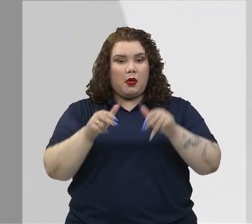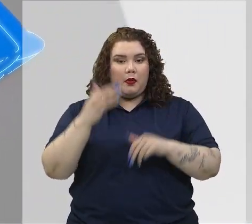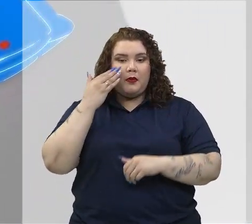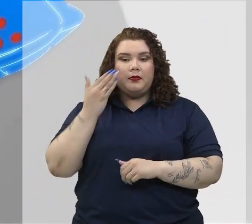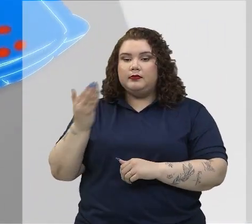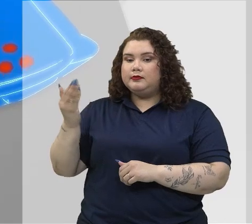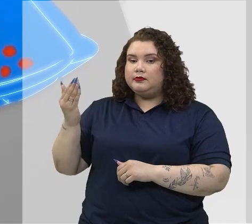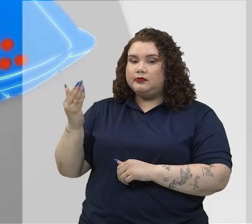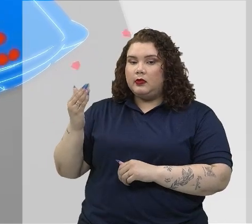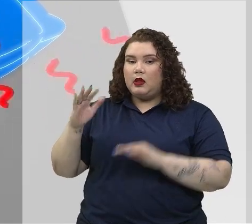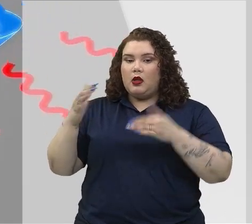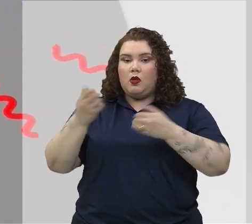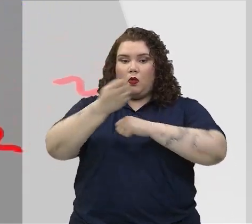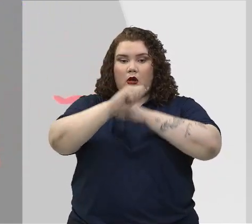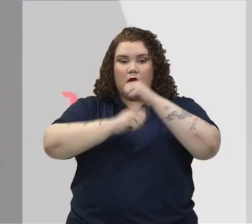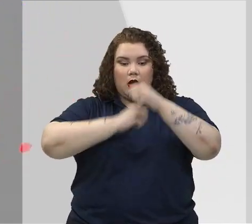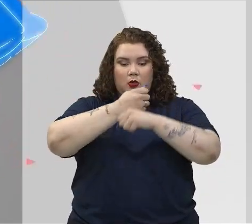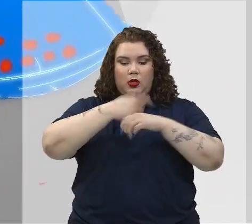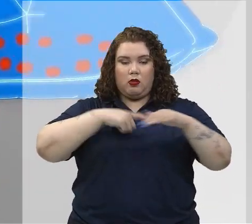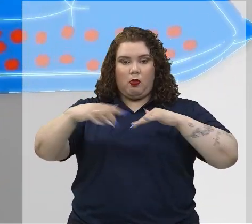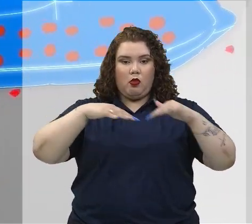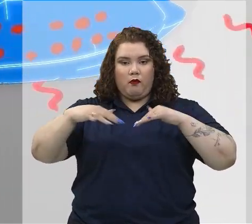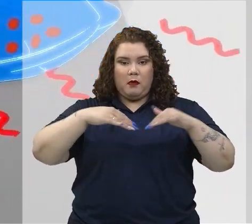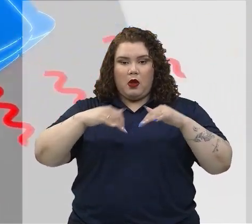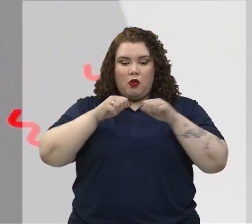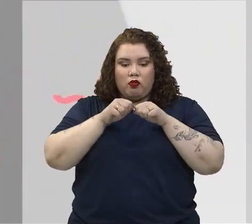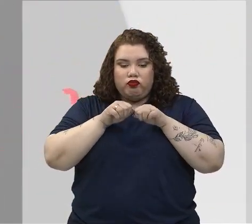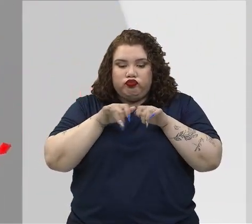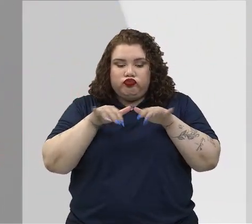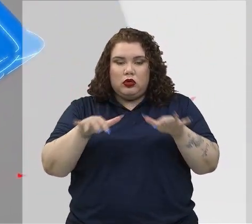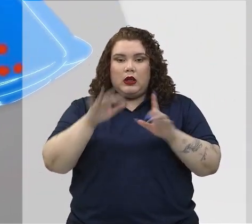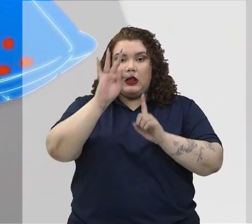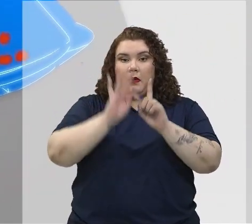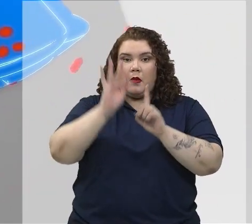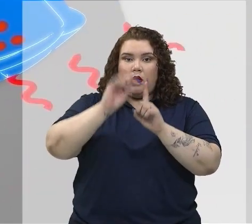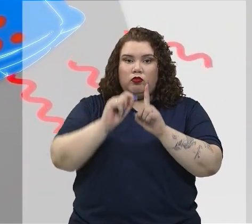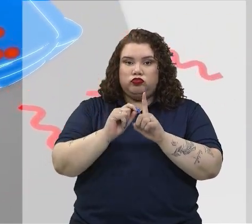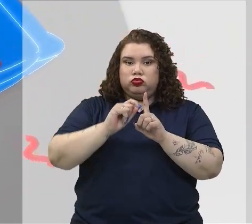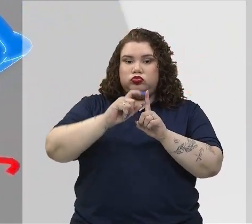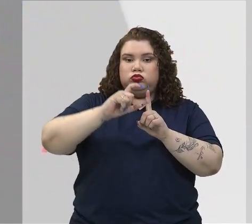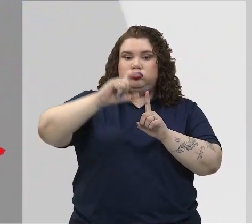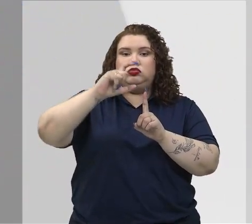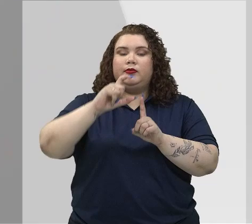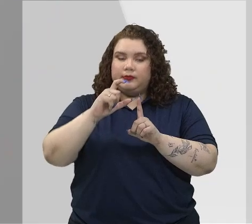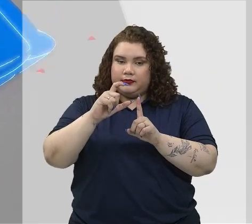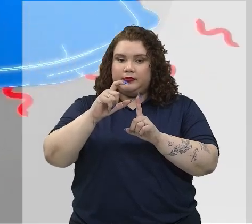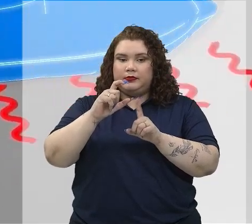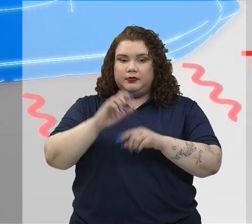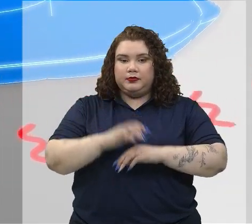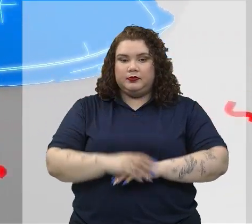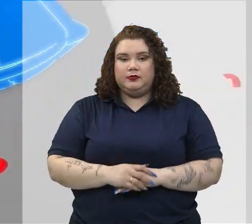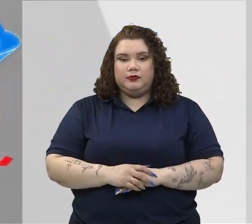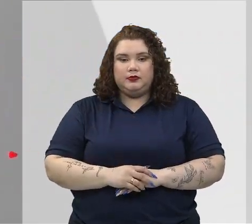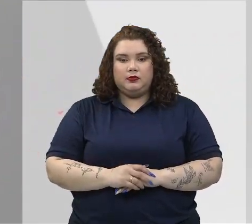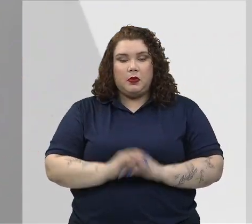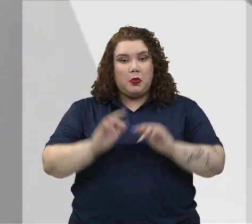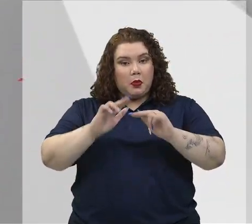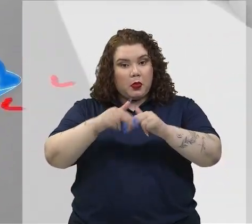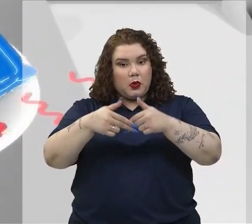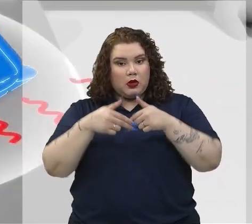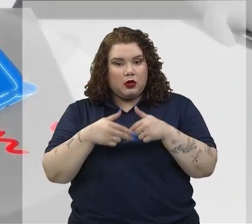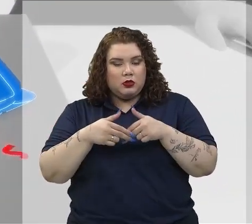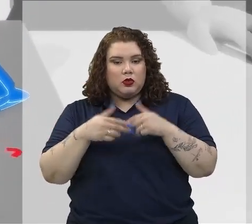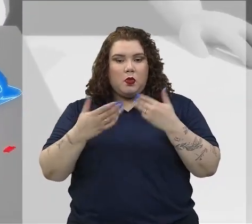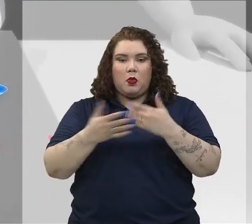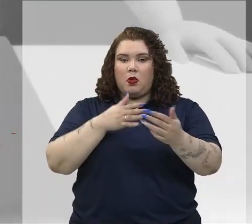fazendo com que os átomos se agitem mais, causando um aumento de temperatura do material. É por isso que